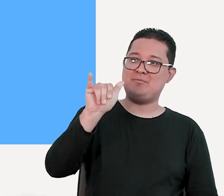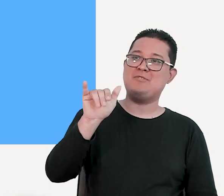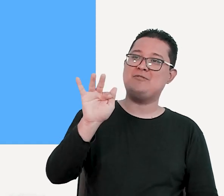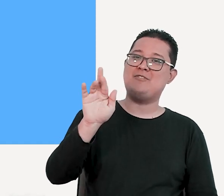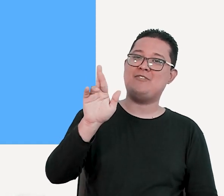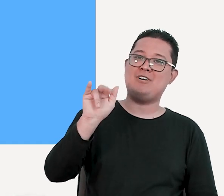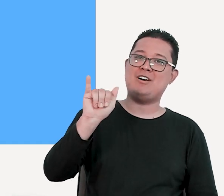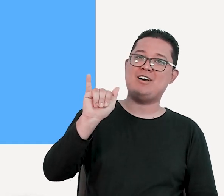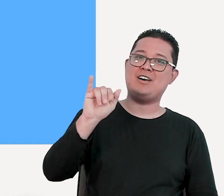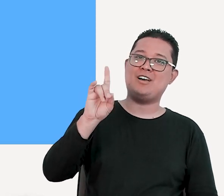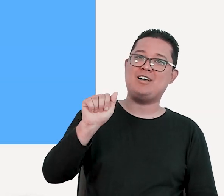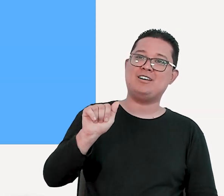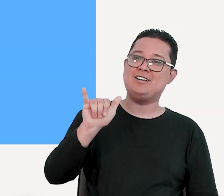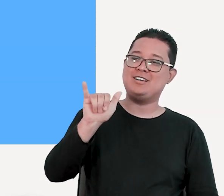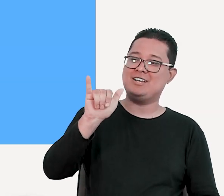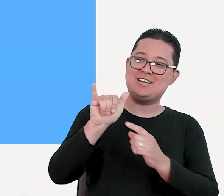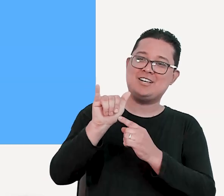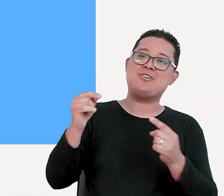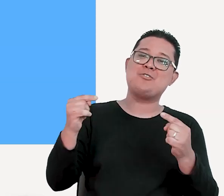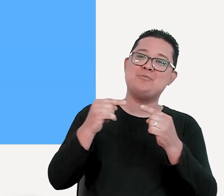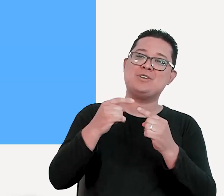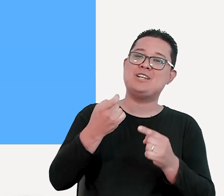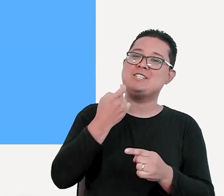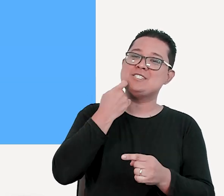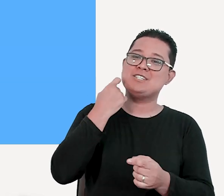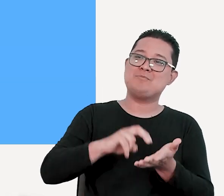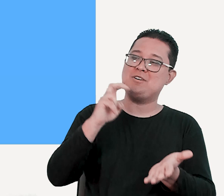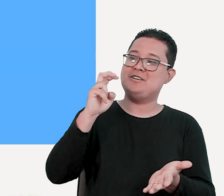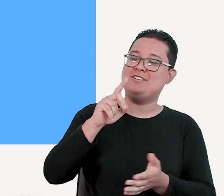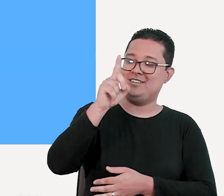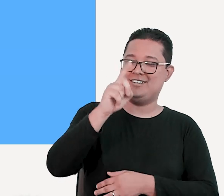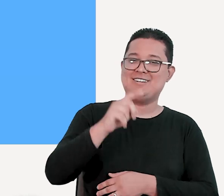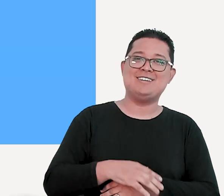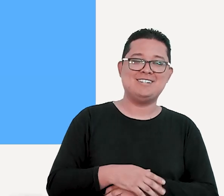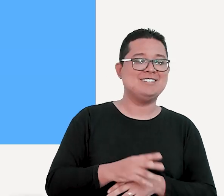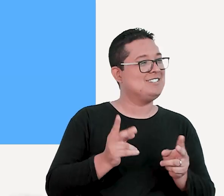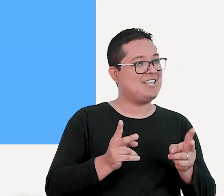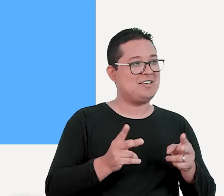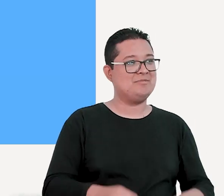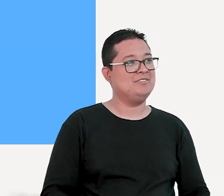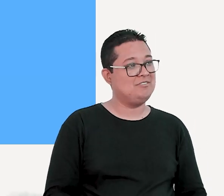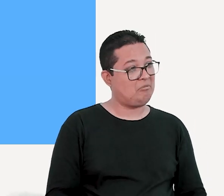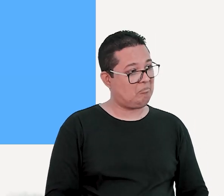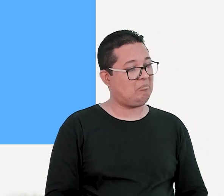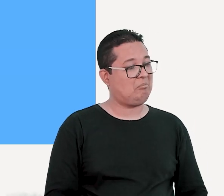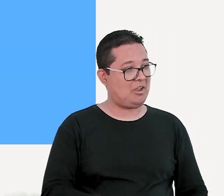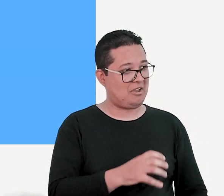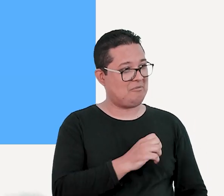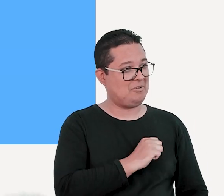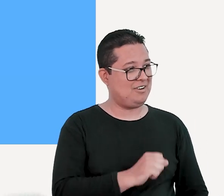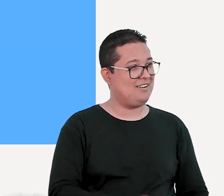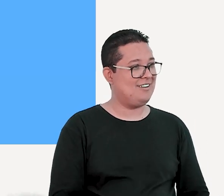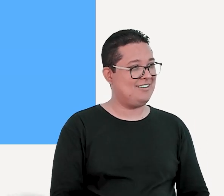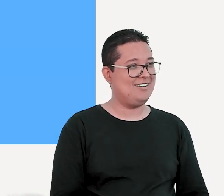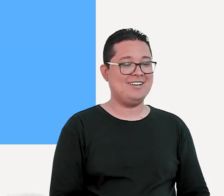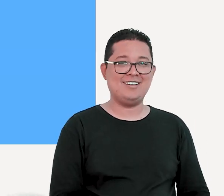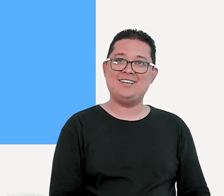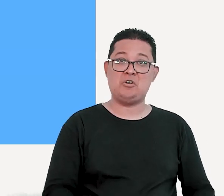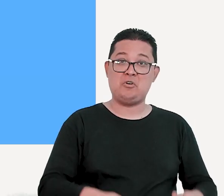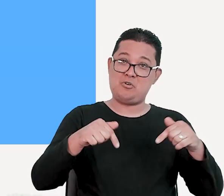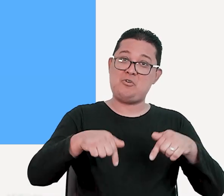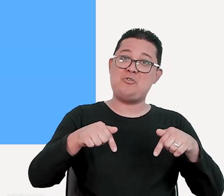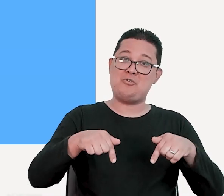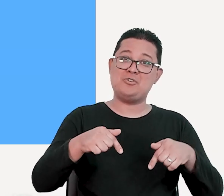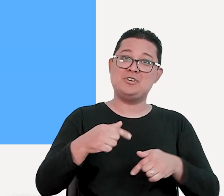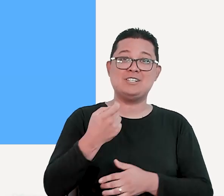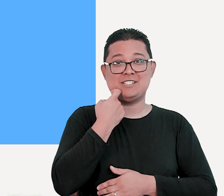dia não, toda sexta-feira de manhã. Happy Friday, Happy Friday. Então eles falam Happy Friday. Adorei. Estamos gravando numa sexta-feira. Pode ser que você